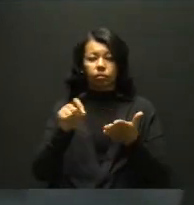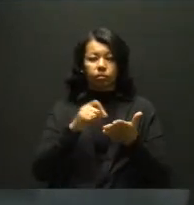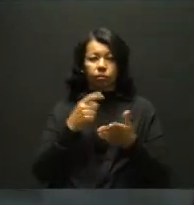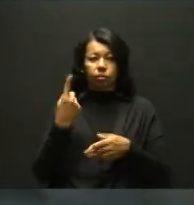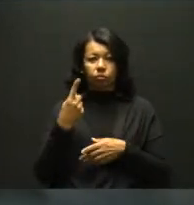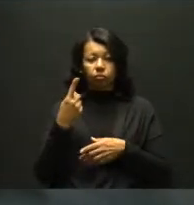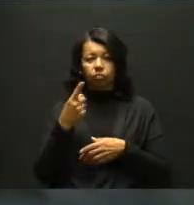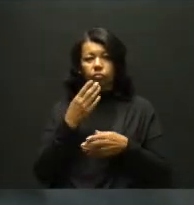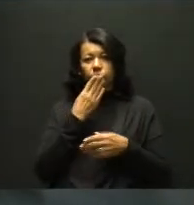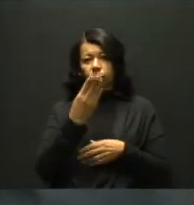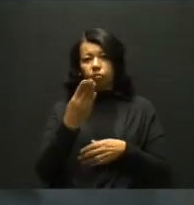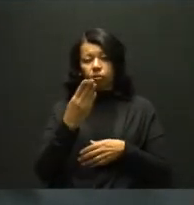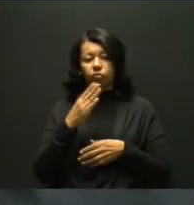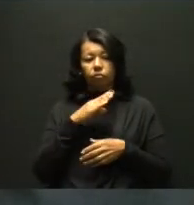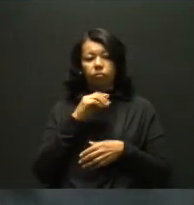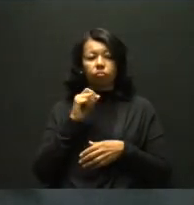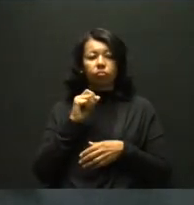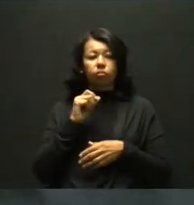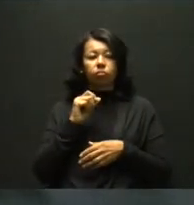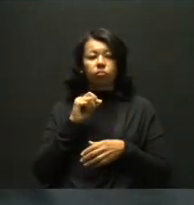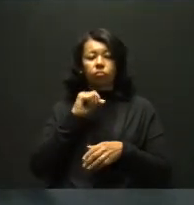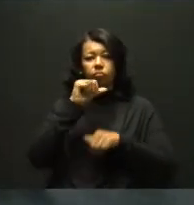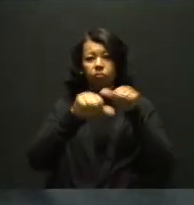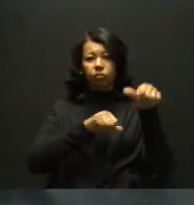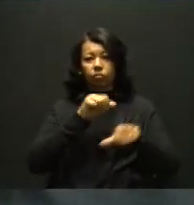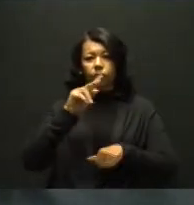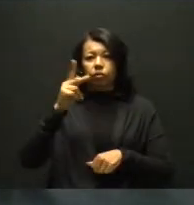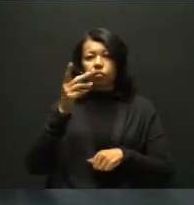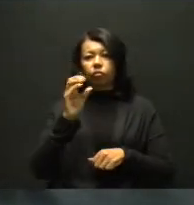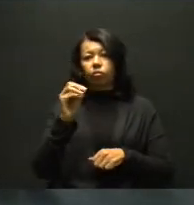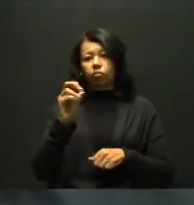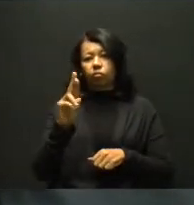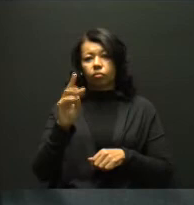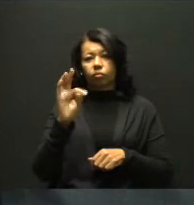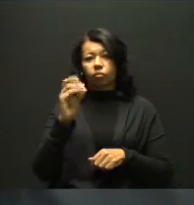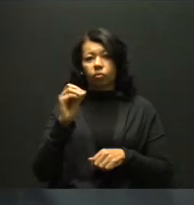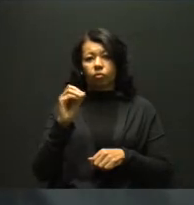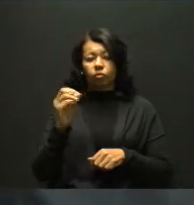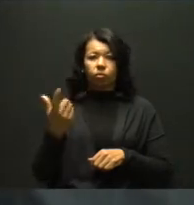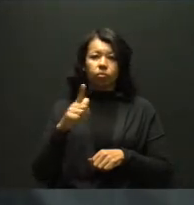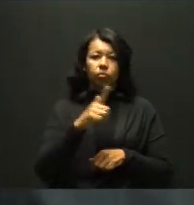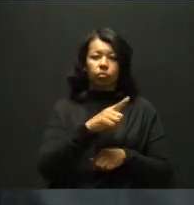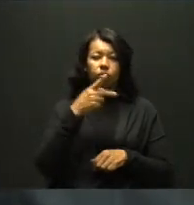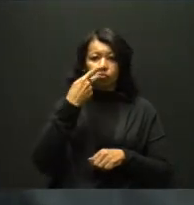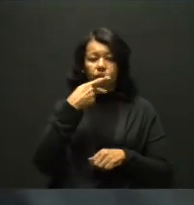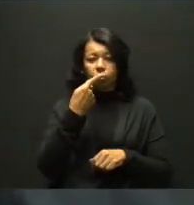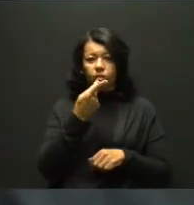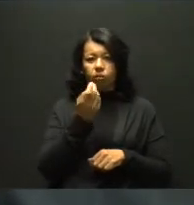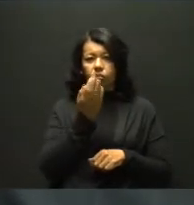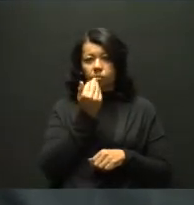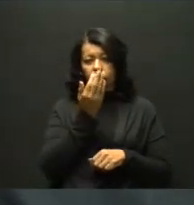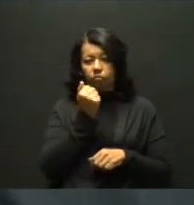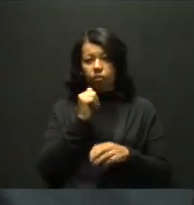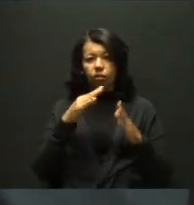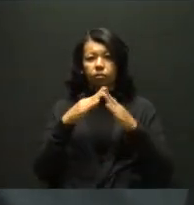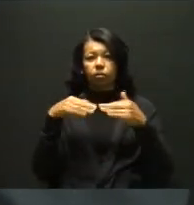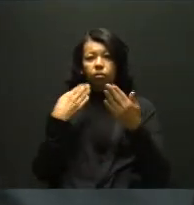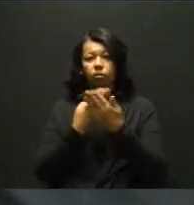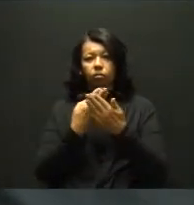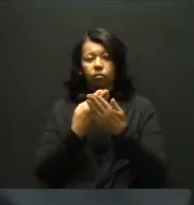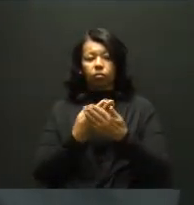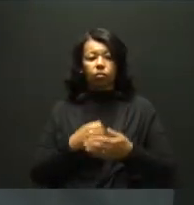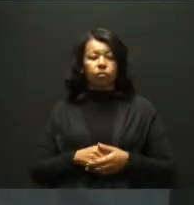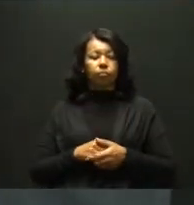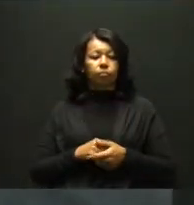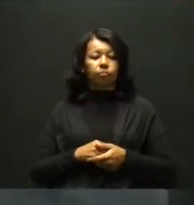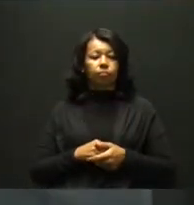um deles da revitalização do outro e outro falando sobre a merenda escolar por falar primeiro da revitalização seja bem-vindo vereador boa noite